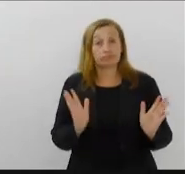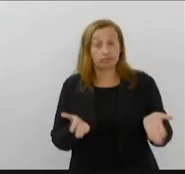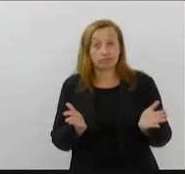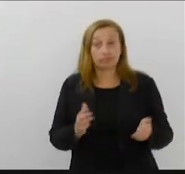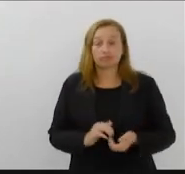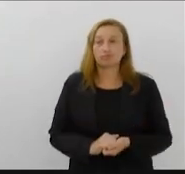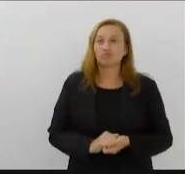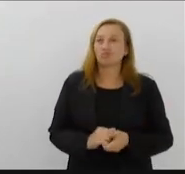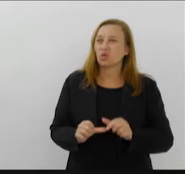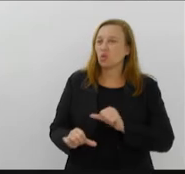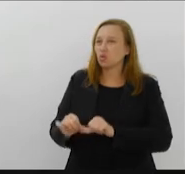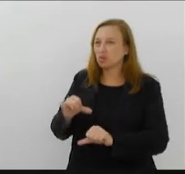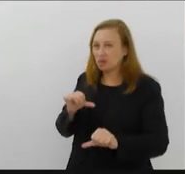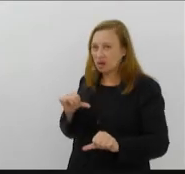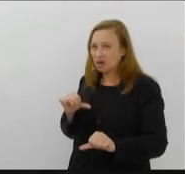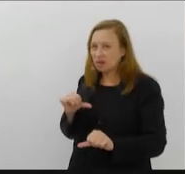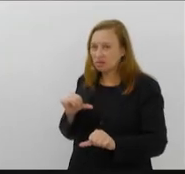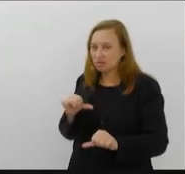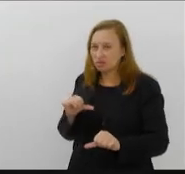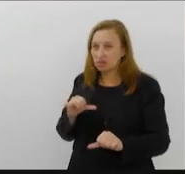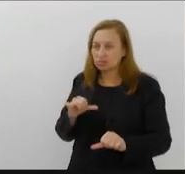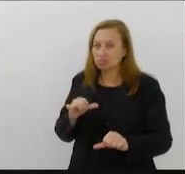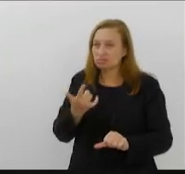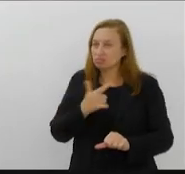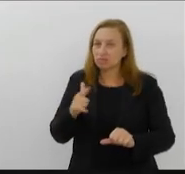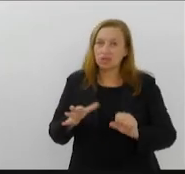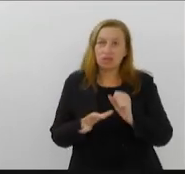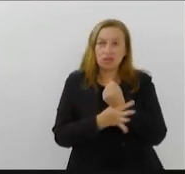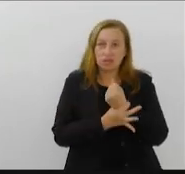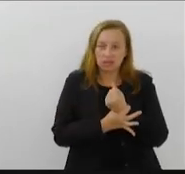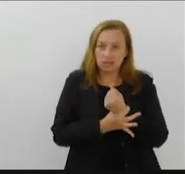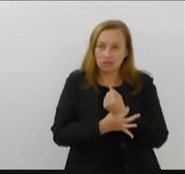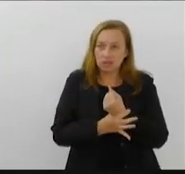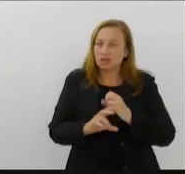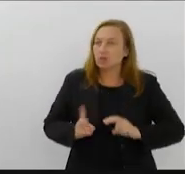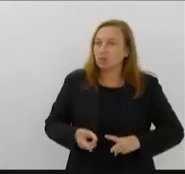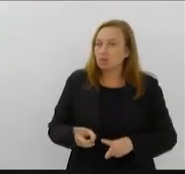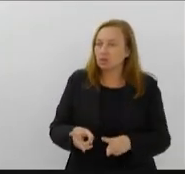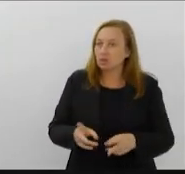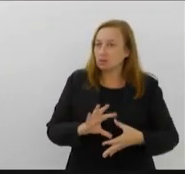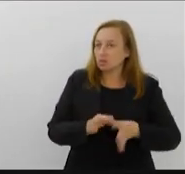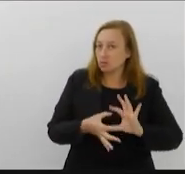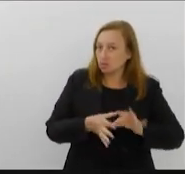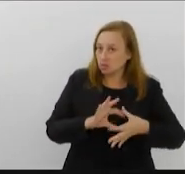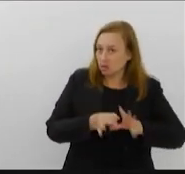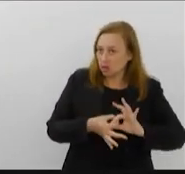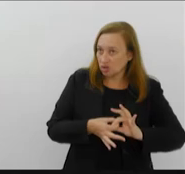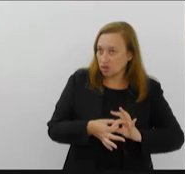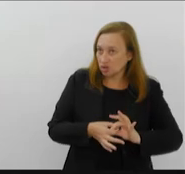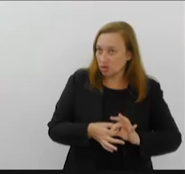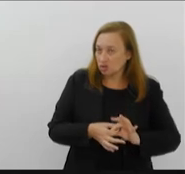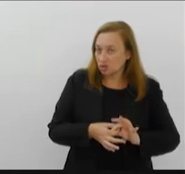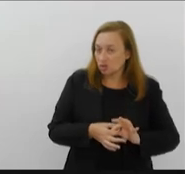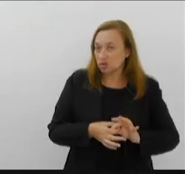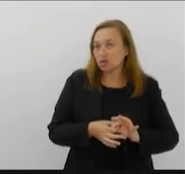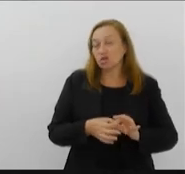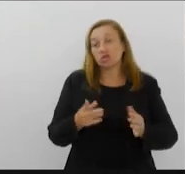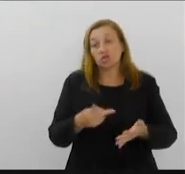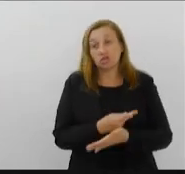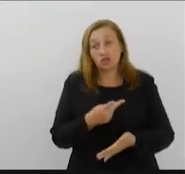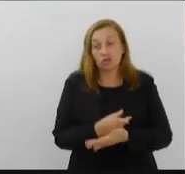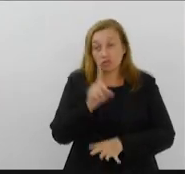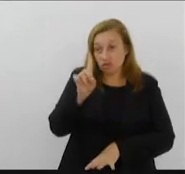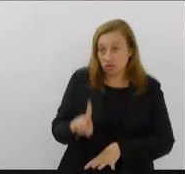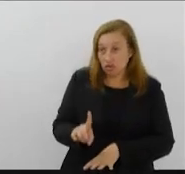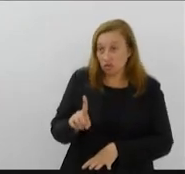o contrário disso, quer dizer, quando a gente não garante e permanece num contexto, numa conjuntura de violação de direitos, é um